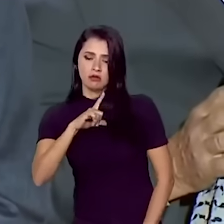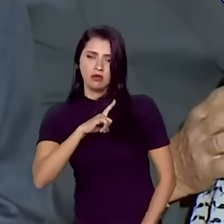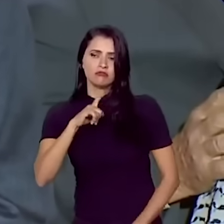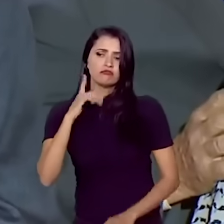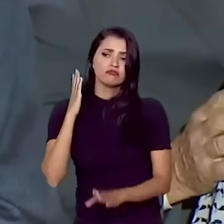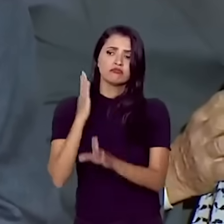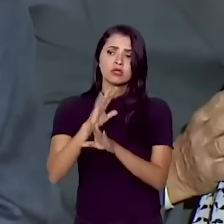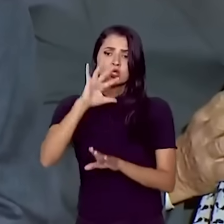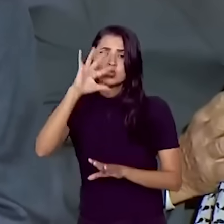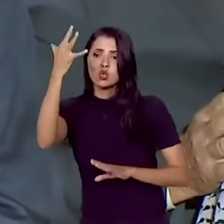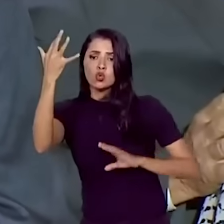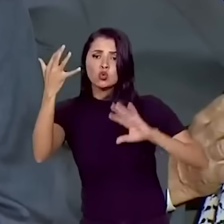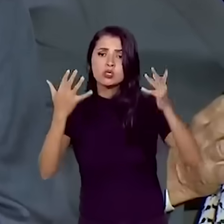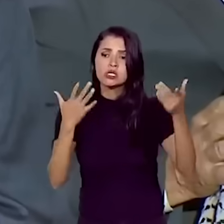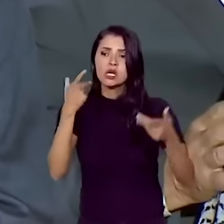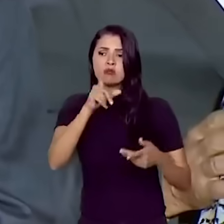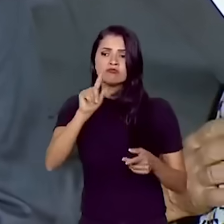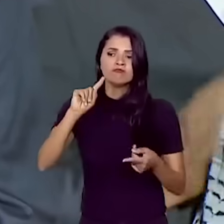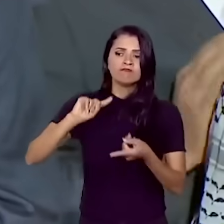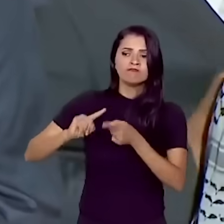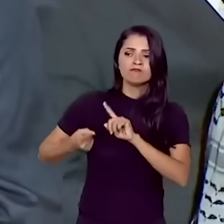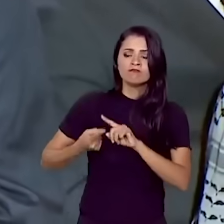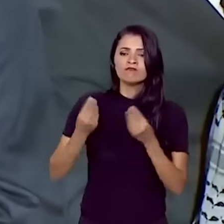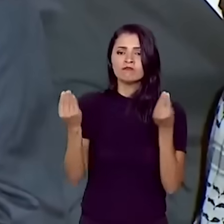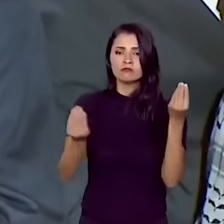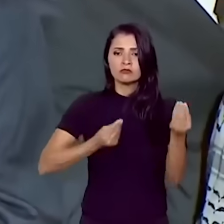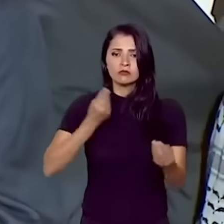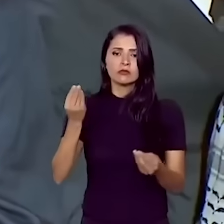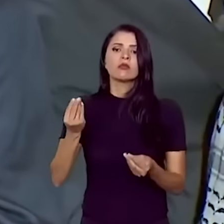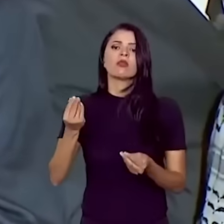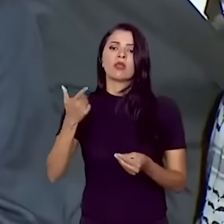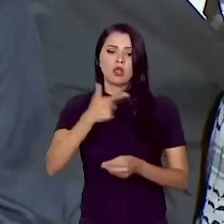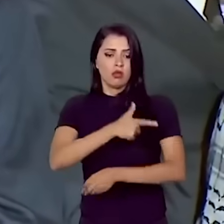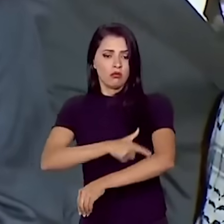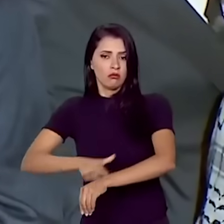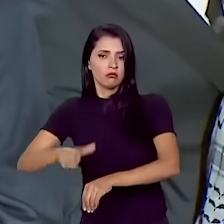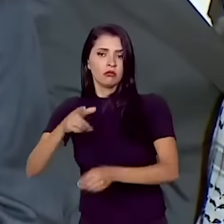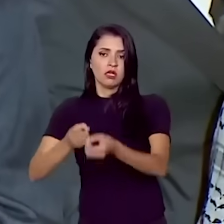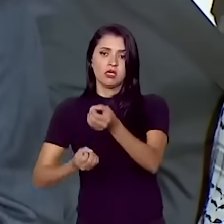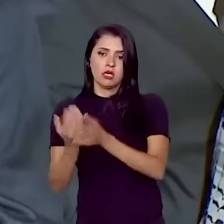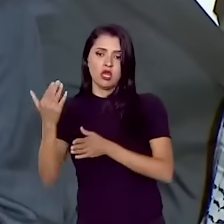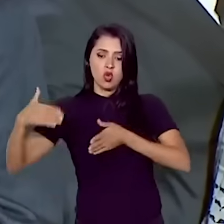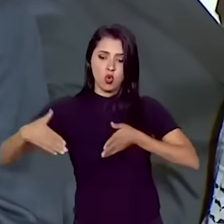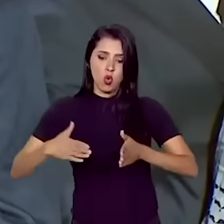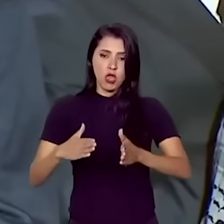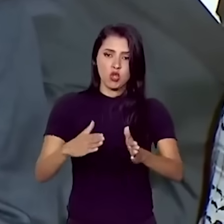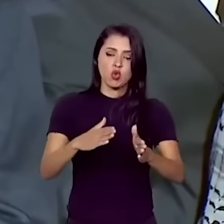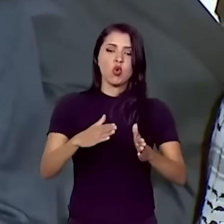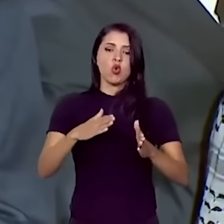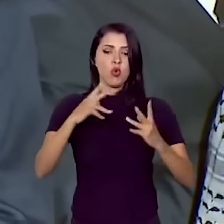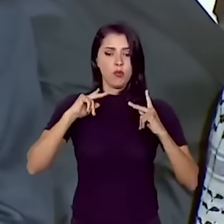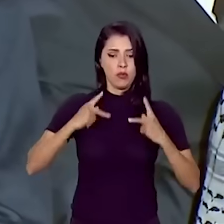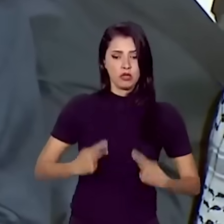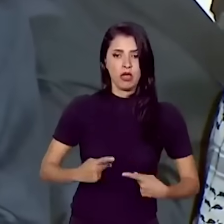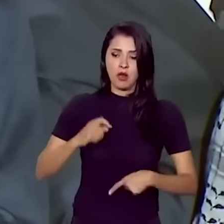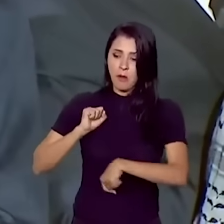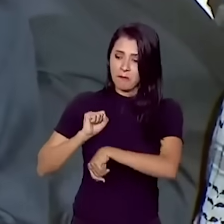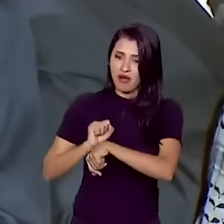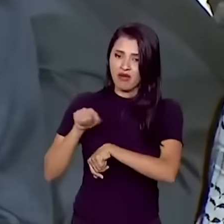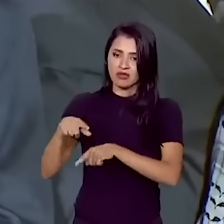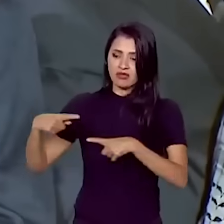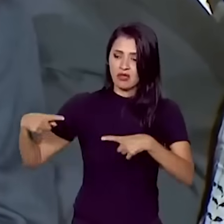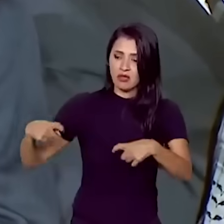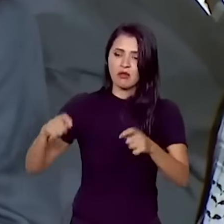uma solução diplomática negociada que crie um corredor humanitário, que crie uma pausa humanitária, de forma